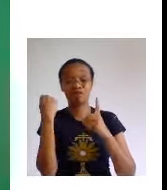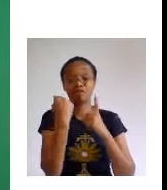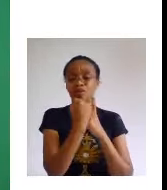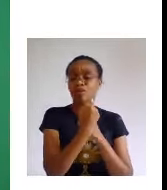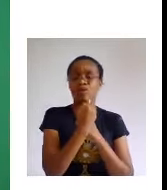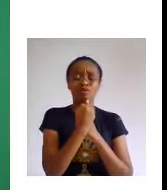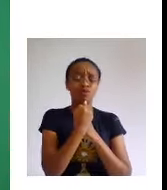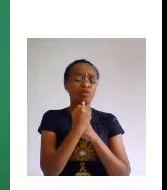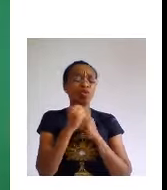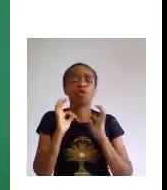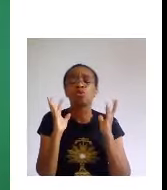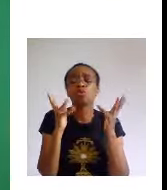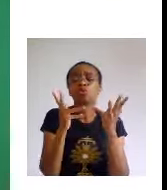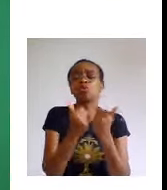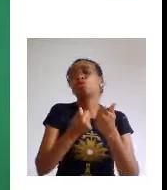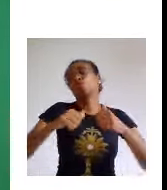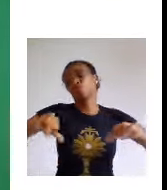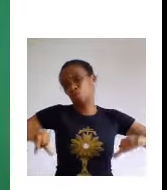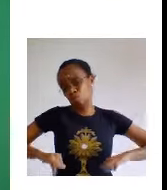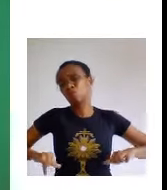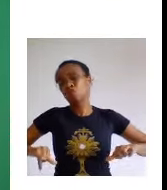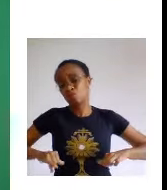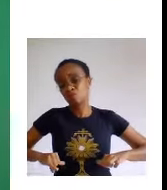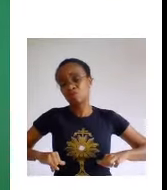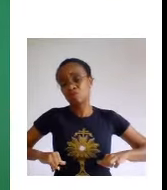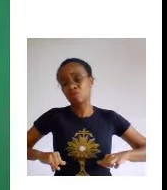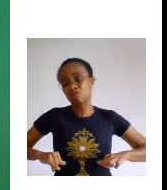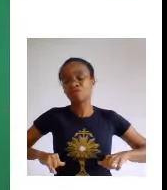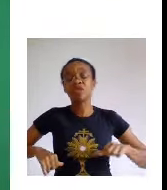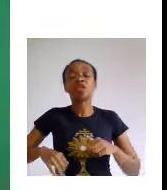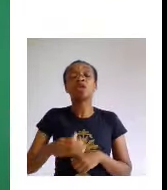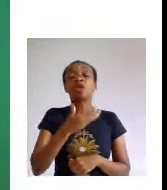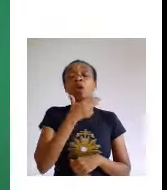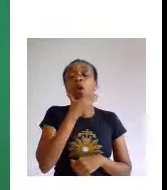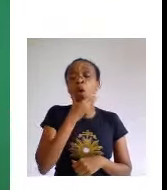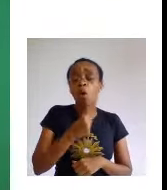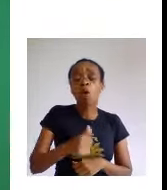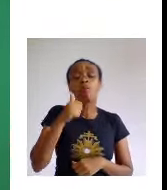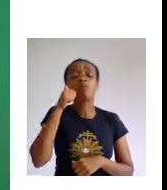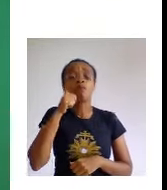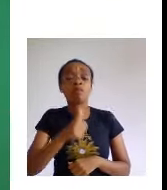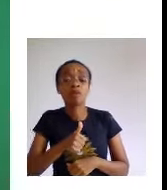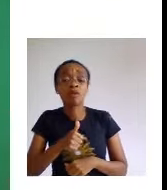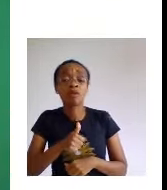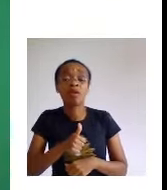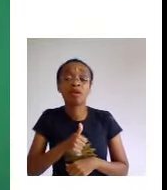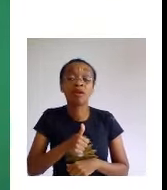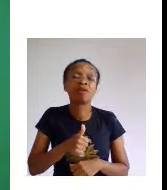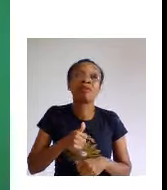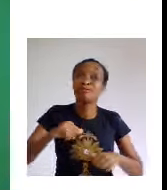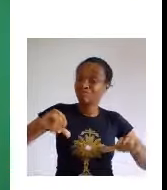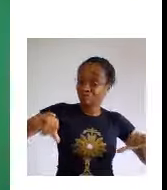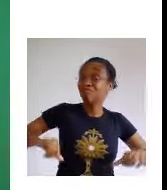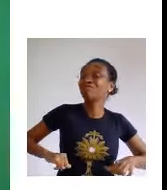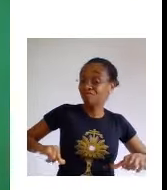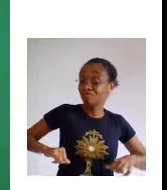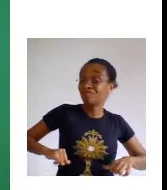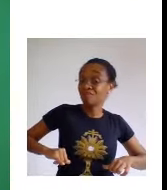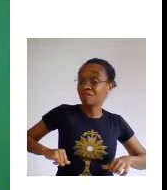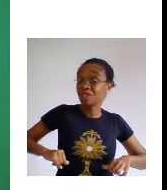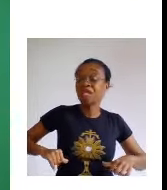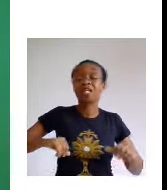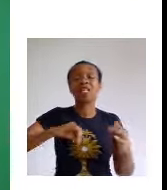de Deus e compromete a existência humana. E o nosso planeta, a nossa casa